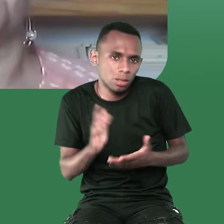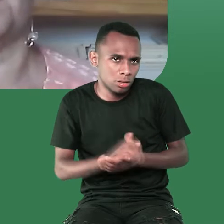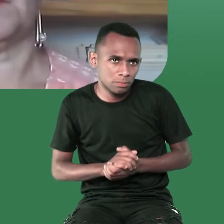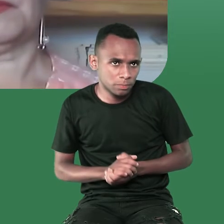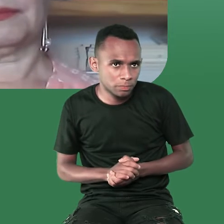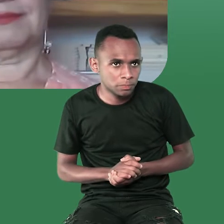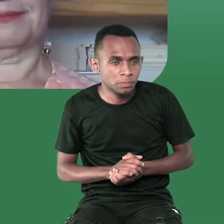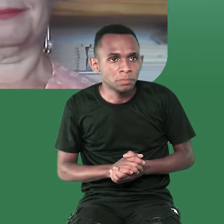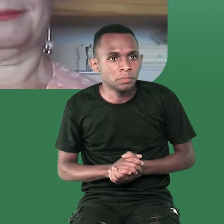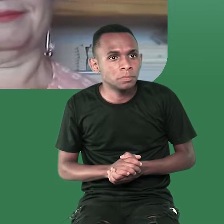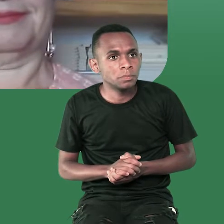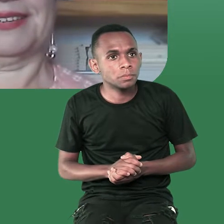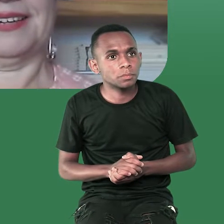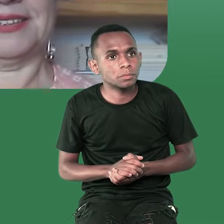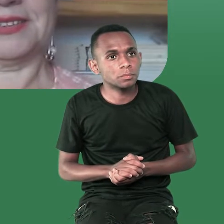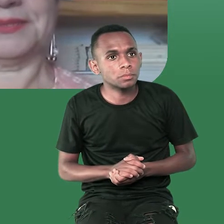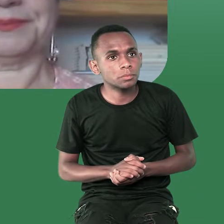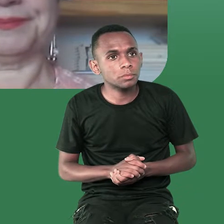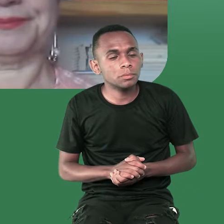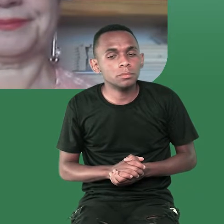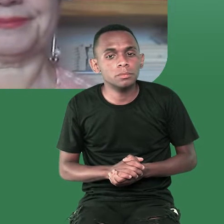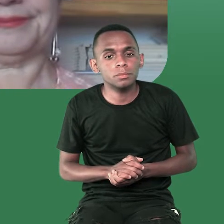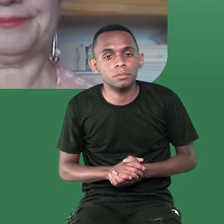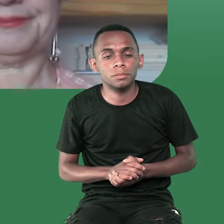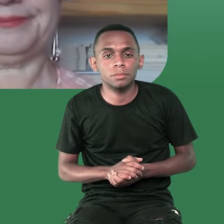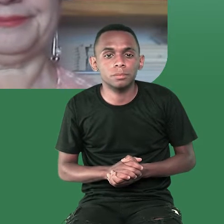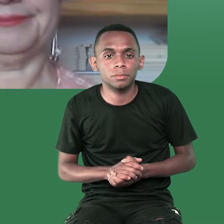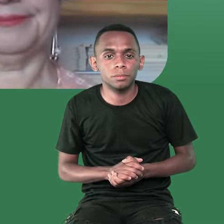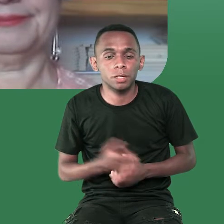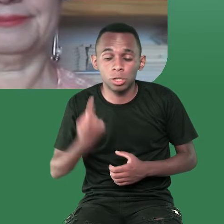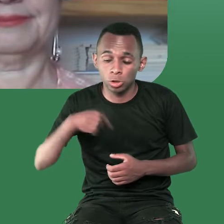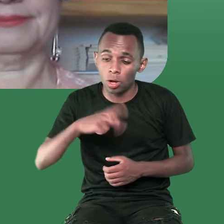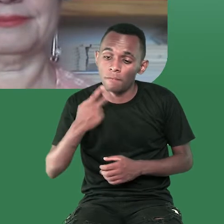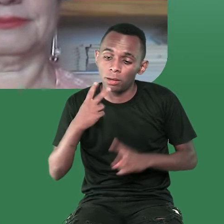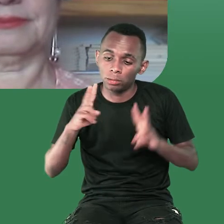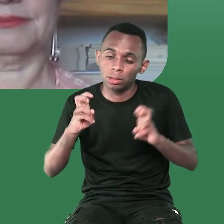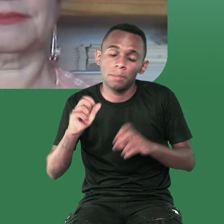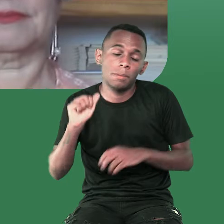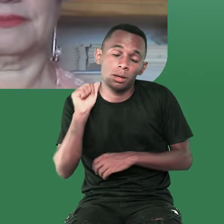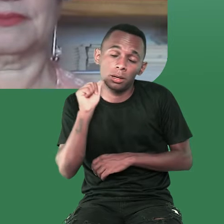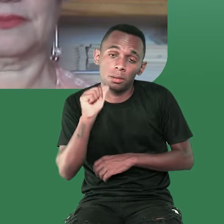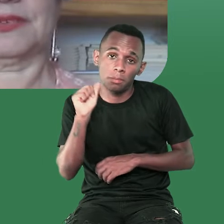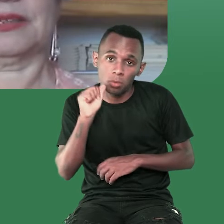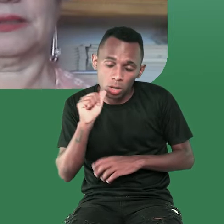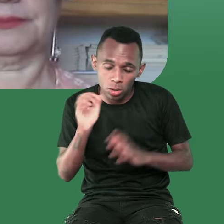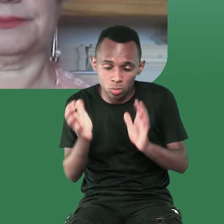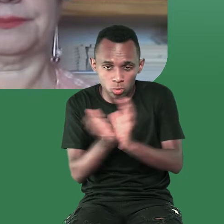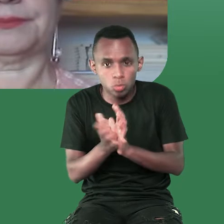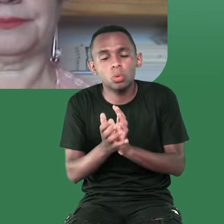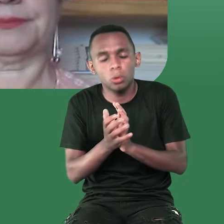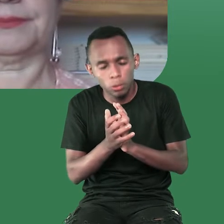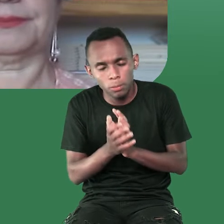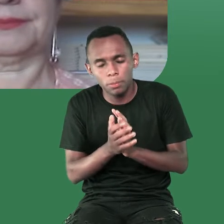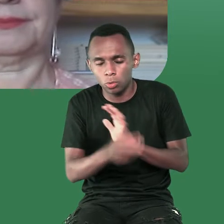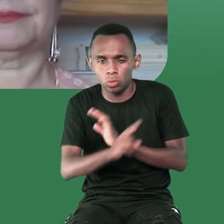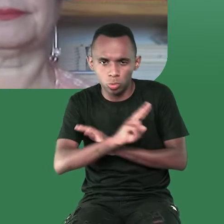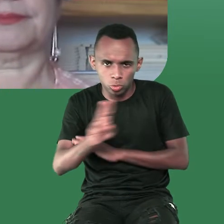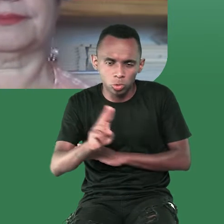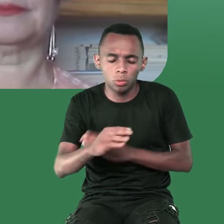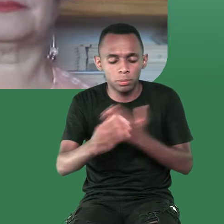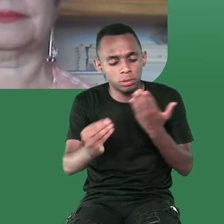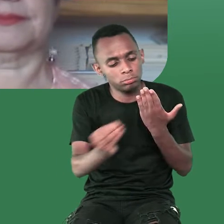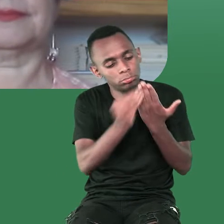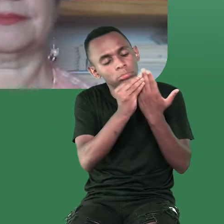né? E E é como a gente isso. está falando do público feminino, né? O próprio nome do livro já diz, né?